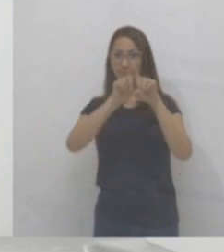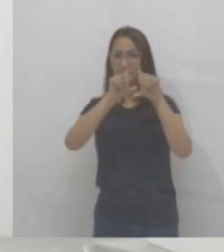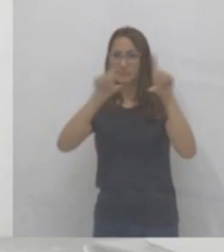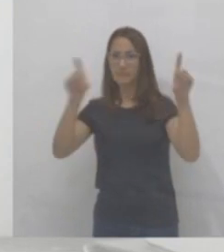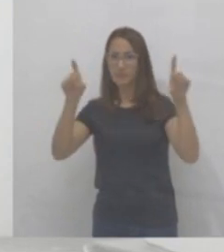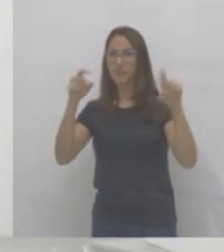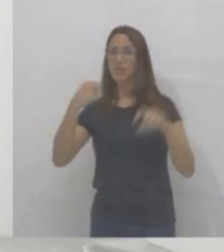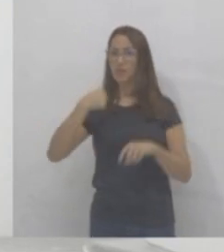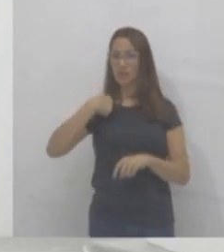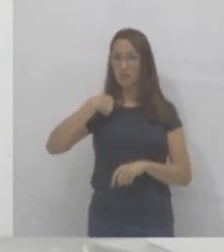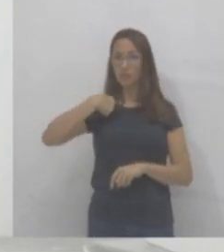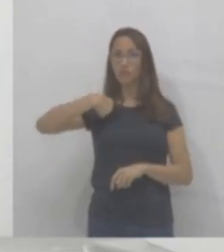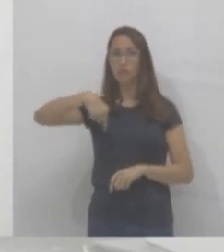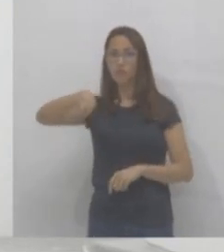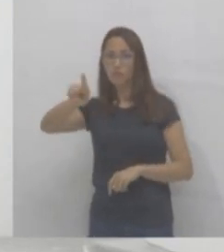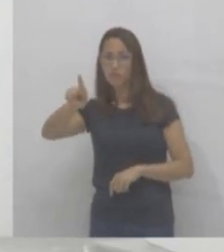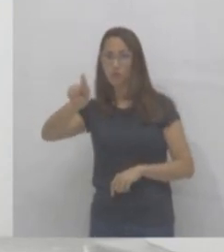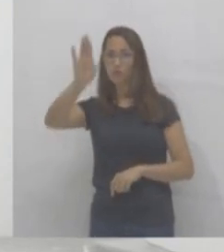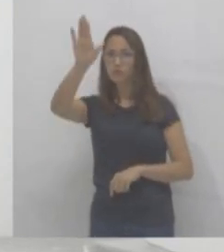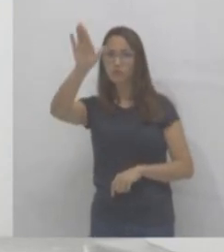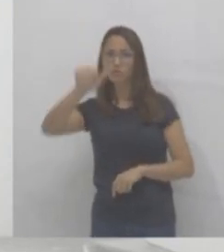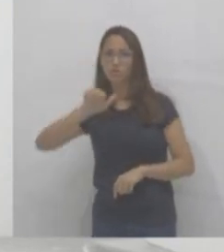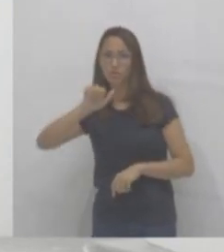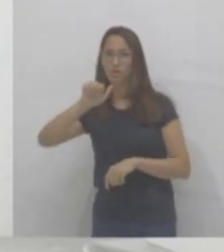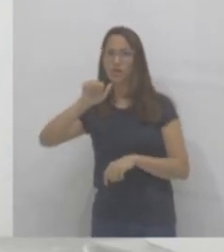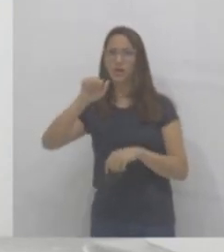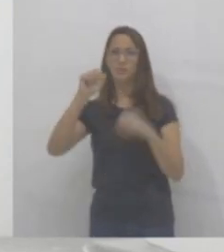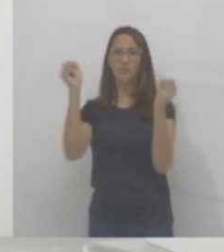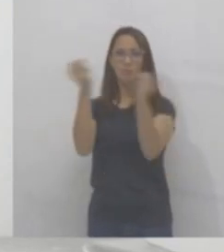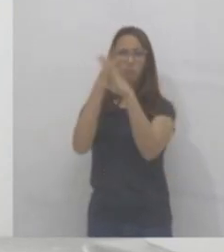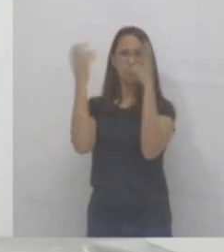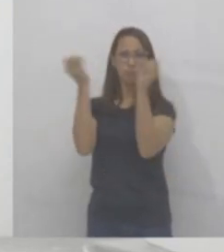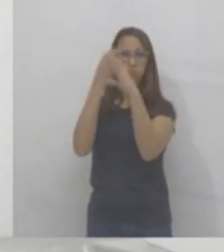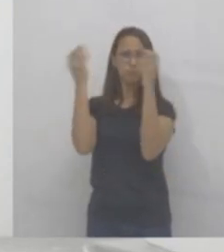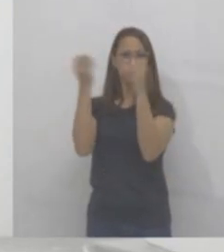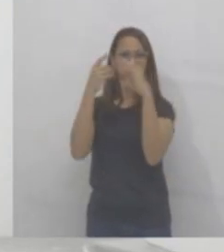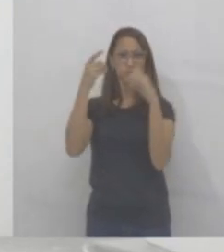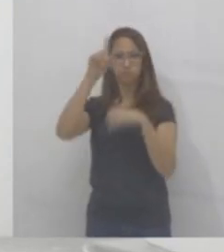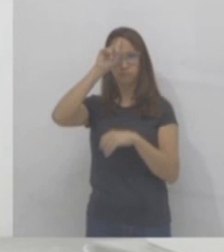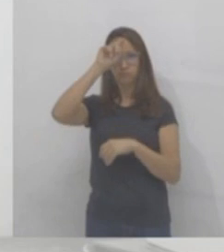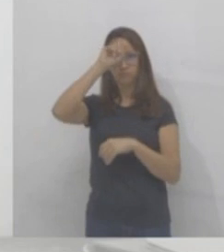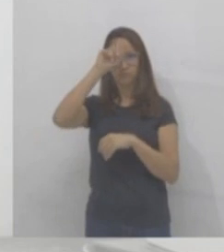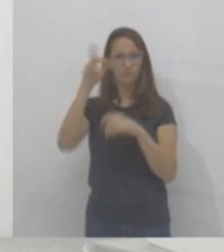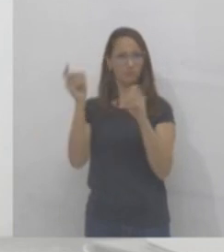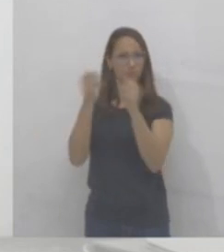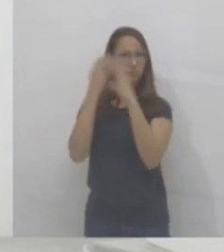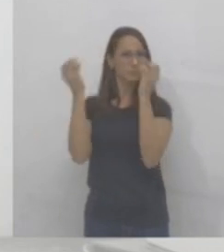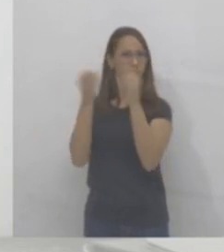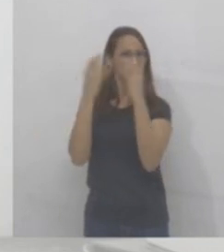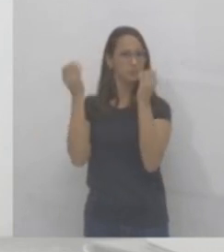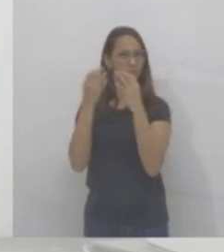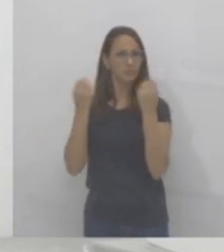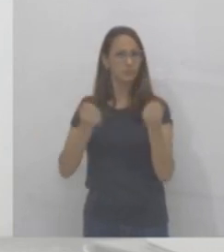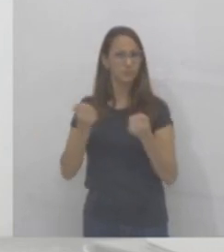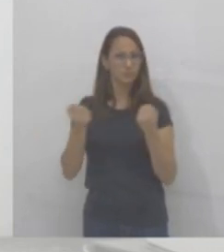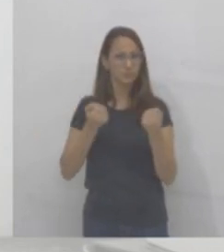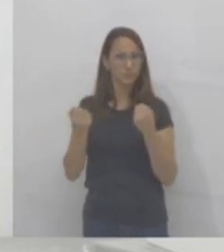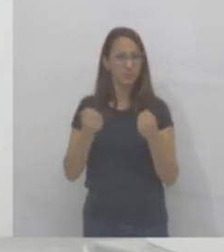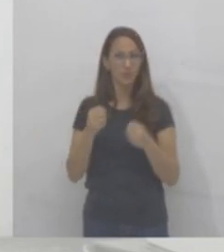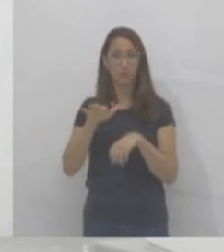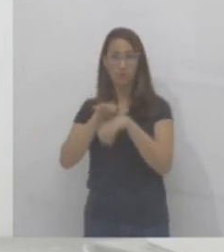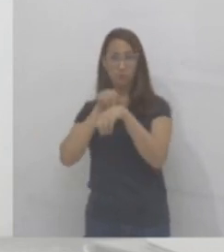ambulance. Eu vou chamar uma ambulância. Poxa, gente, quando é que a gente chama uma